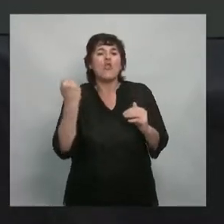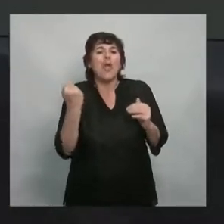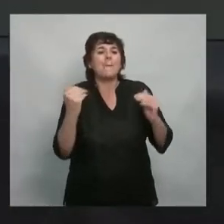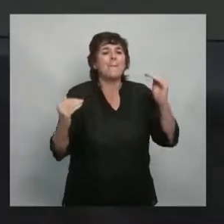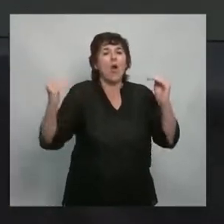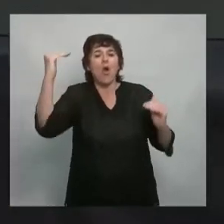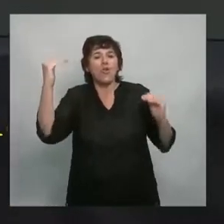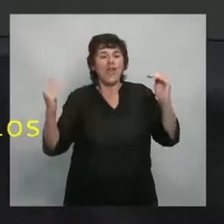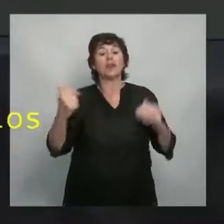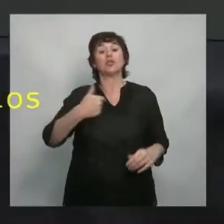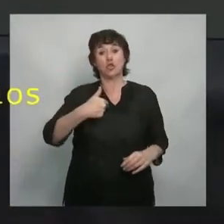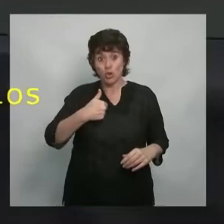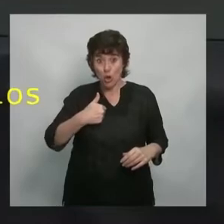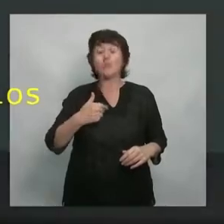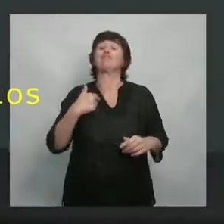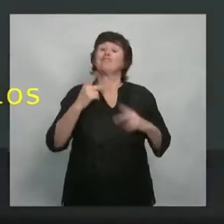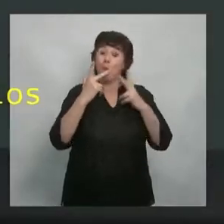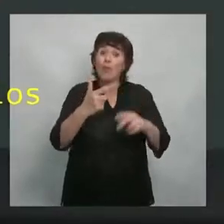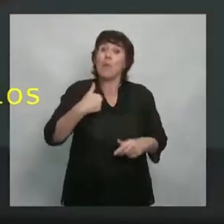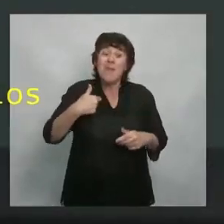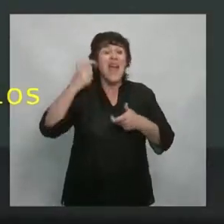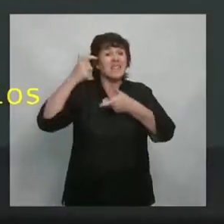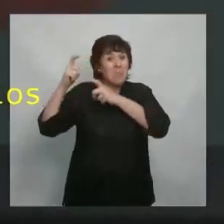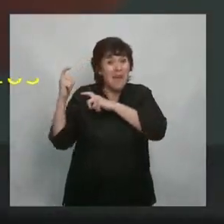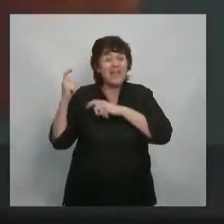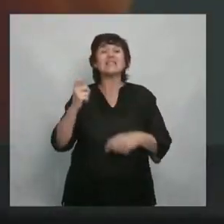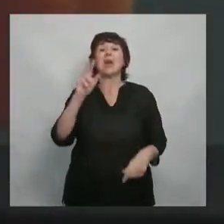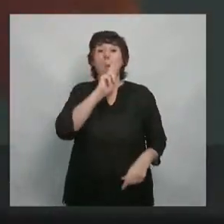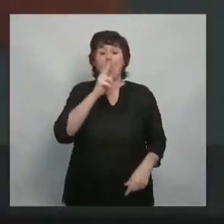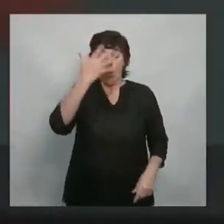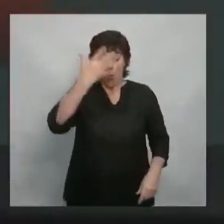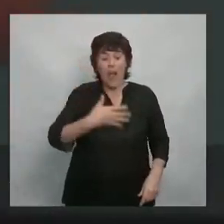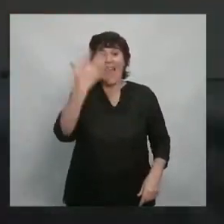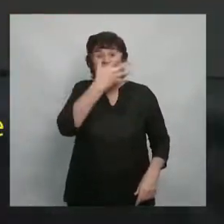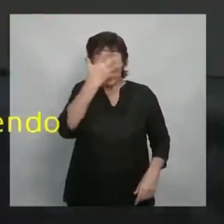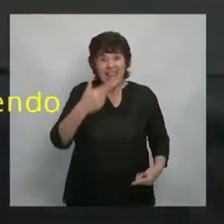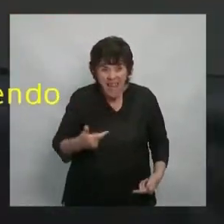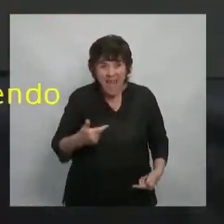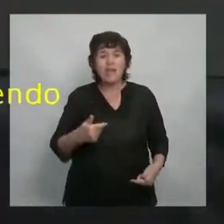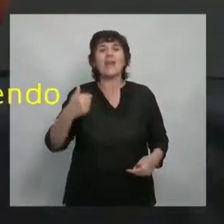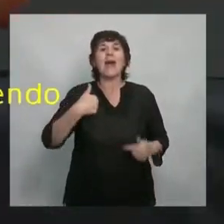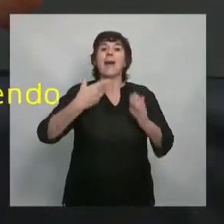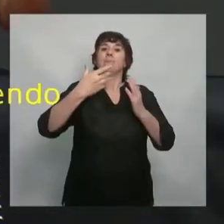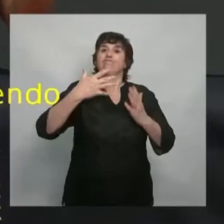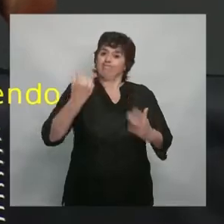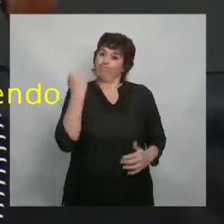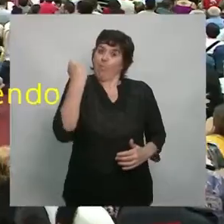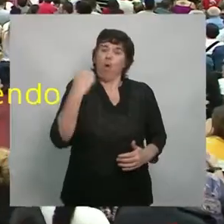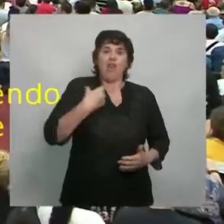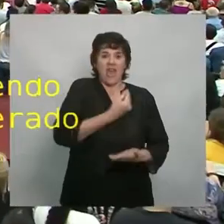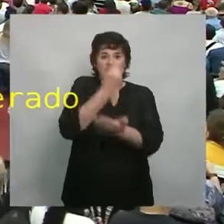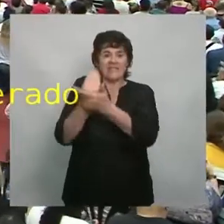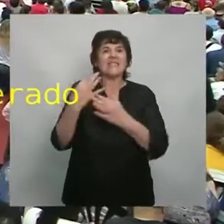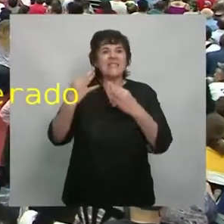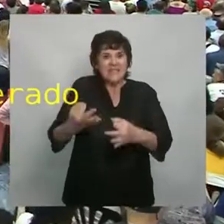mulher negra e sendo um corpo que ainda é considerado estranho e um corpo que ainda é considerado que não deveria estar nesse